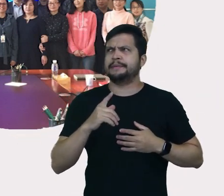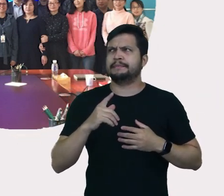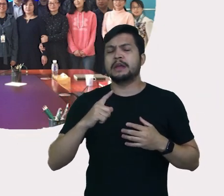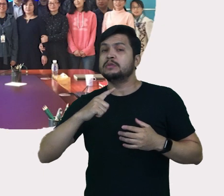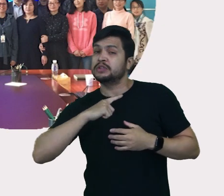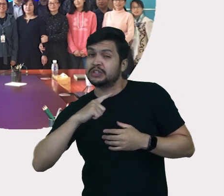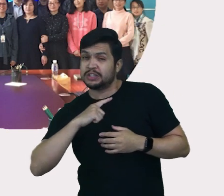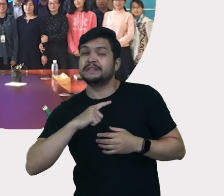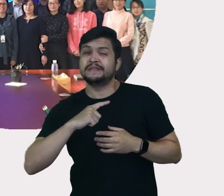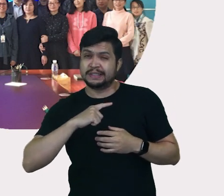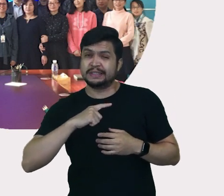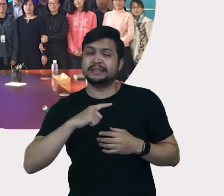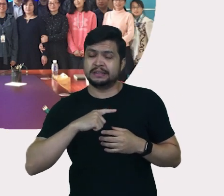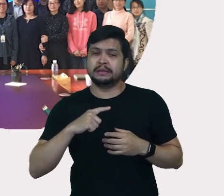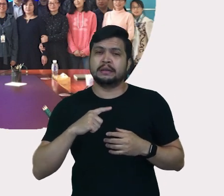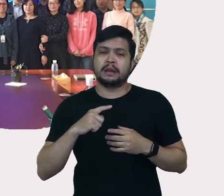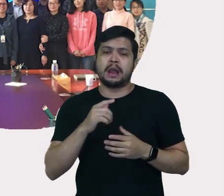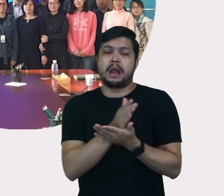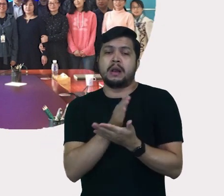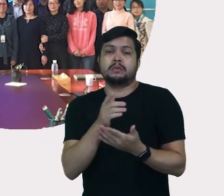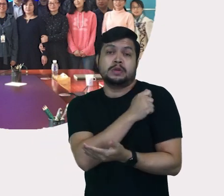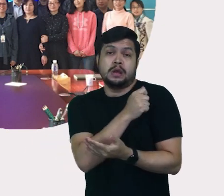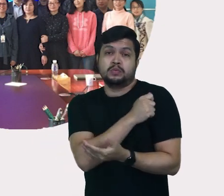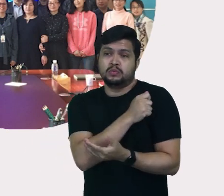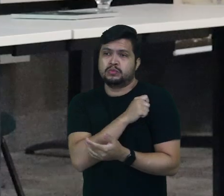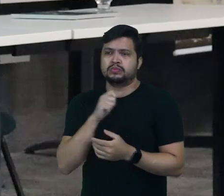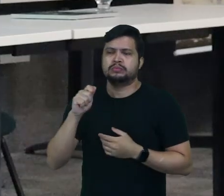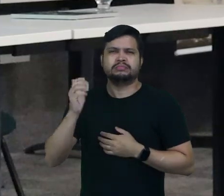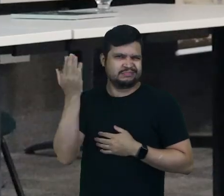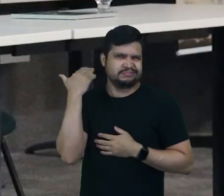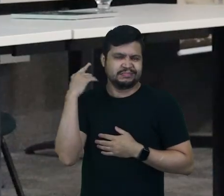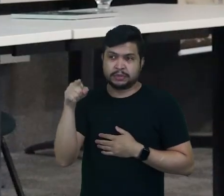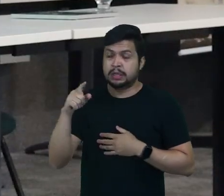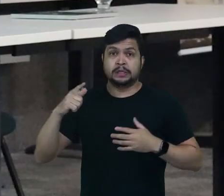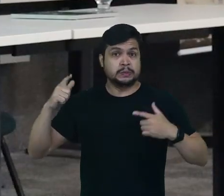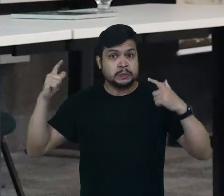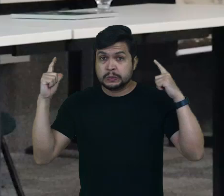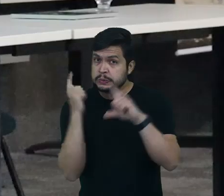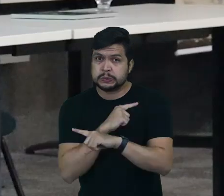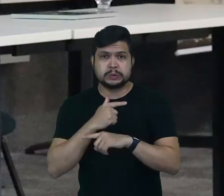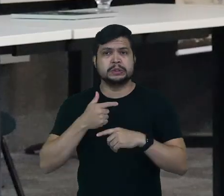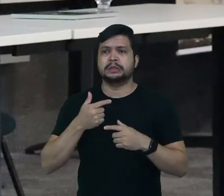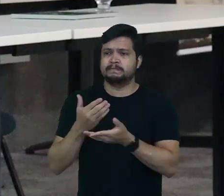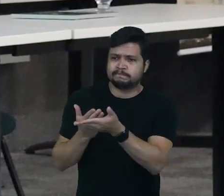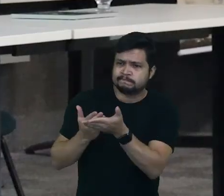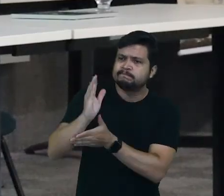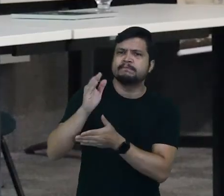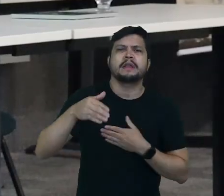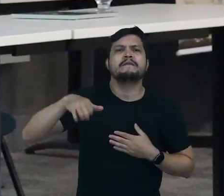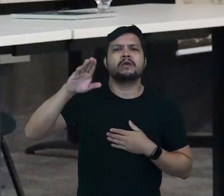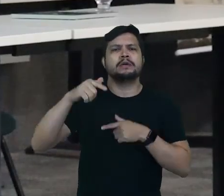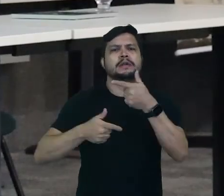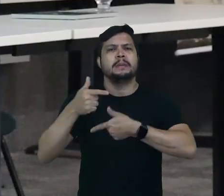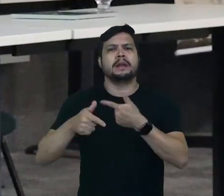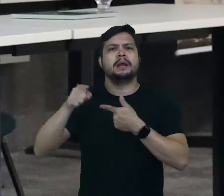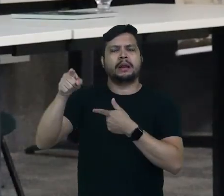já tive, assim, eu tenho alguns orgulhos. Eu tive orgulho de aluno que foi muito bem, que está top, que está no Globo